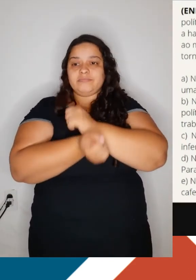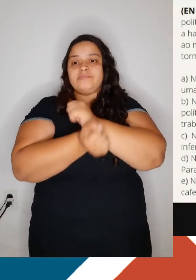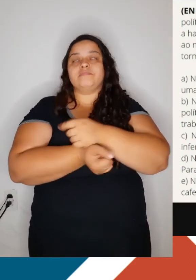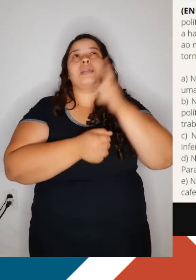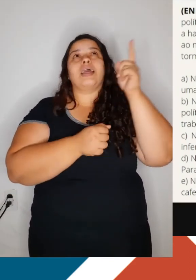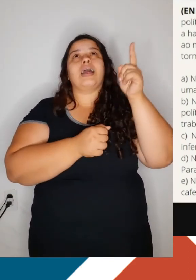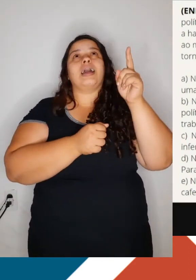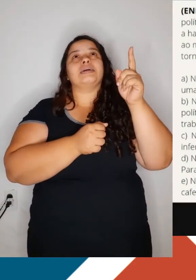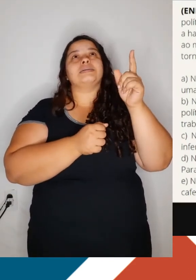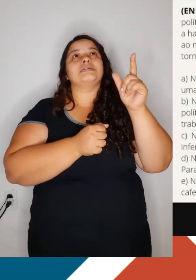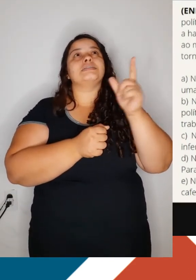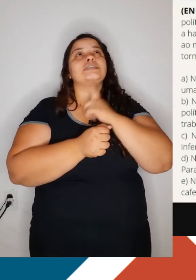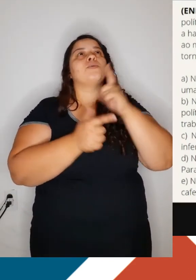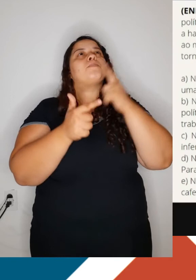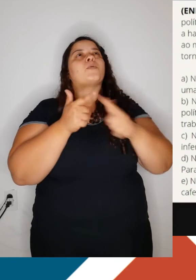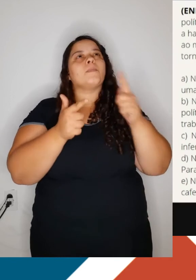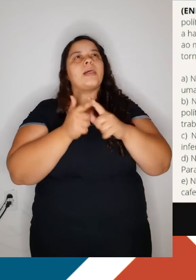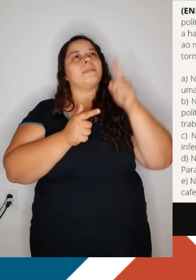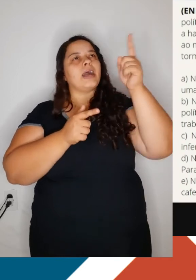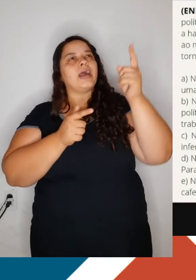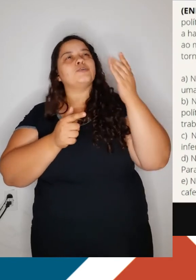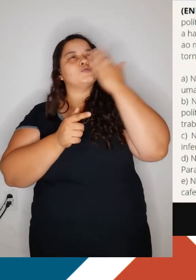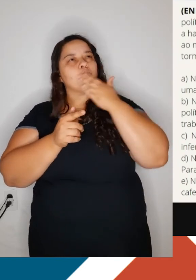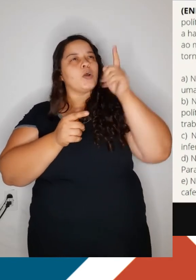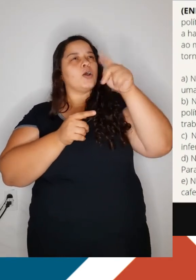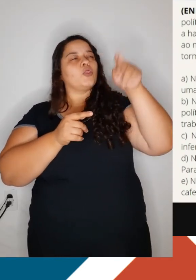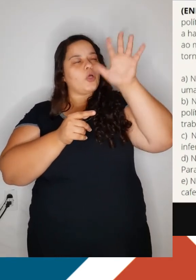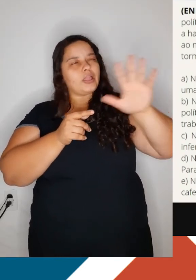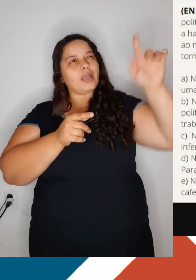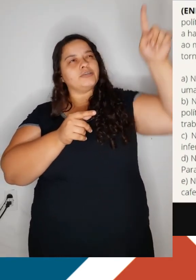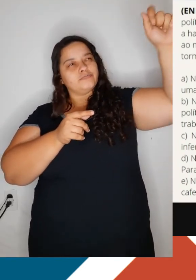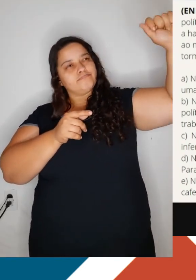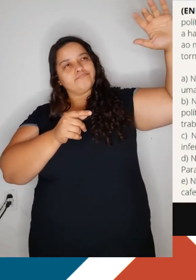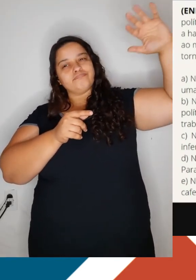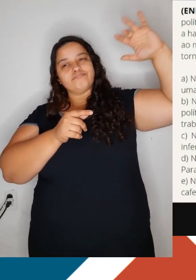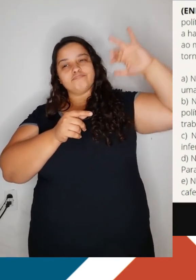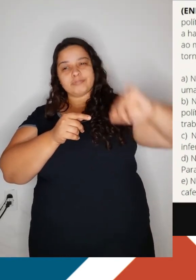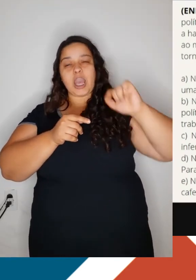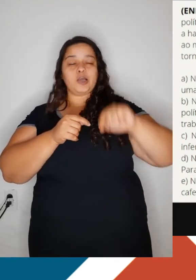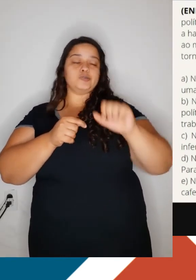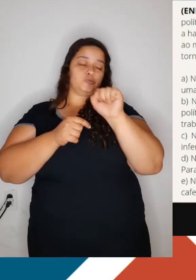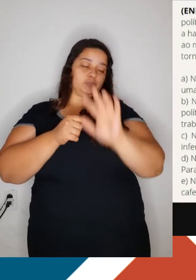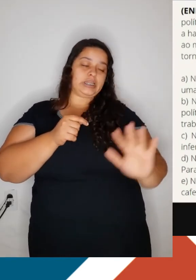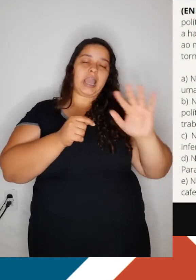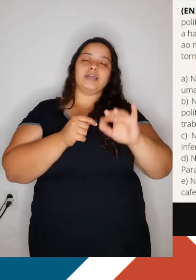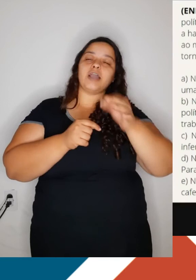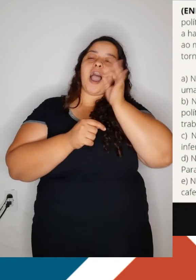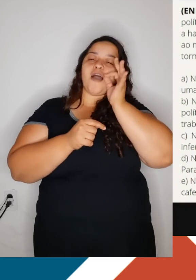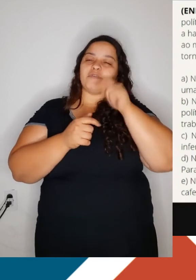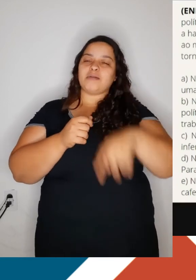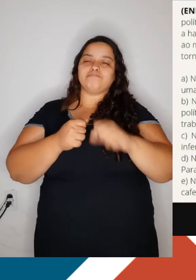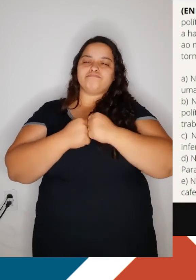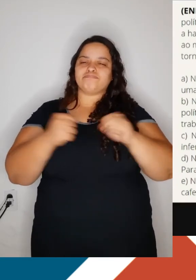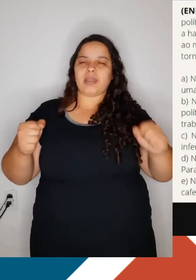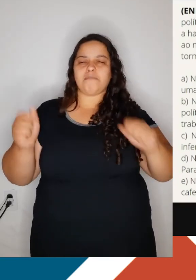produção principalmente agrícola decadente, desviar dessas regiões como o Nordeste, aqui para a região do